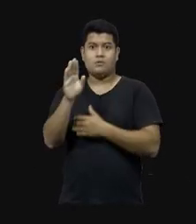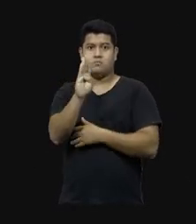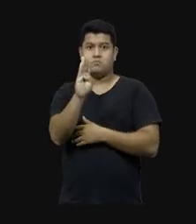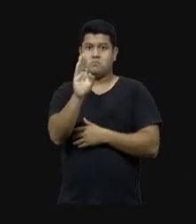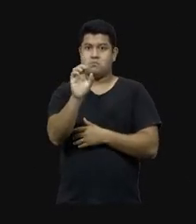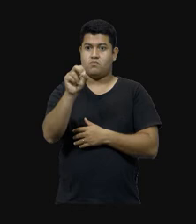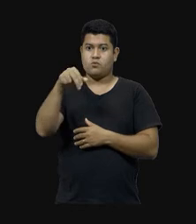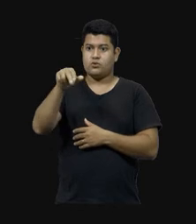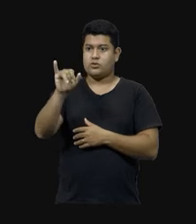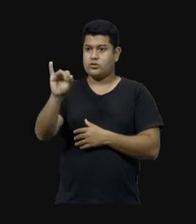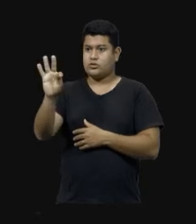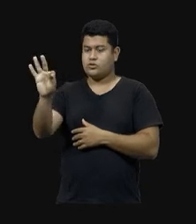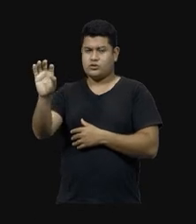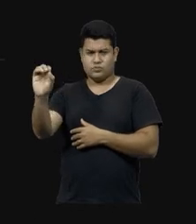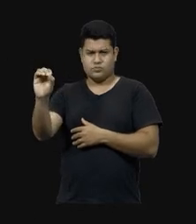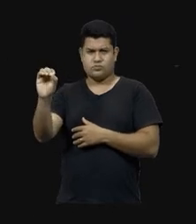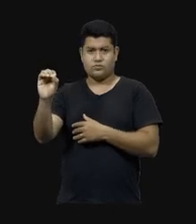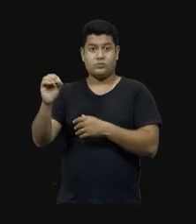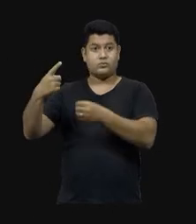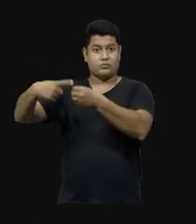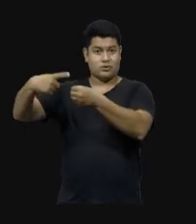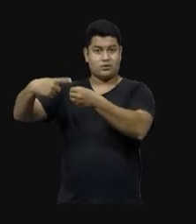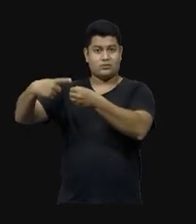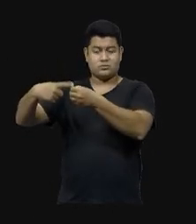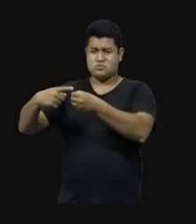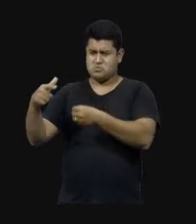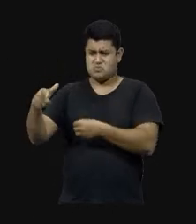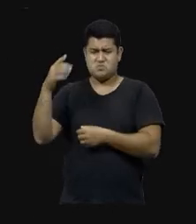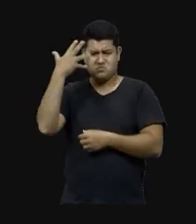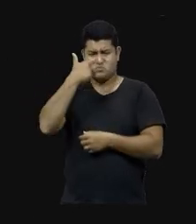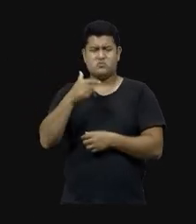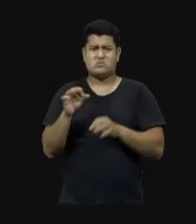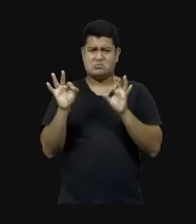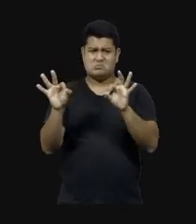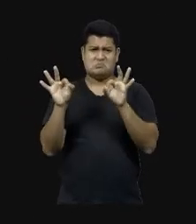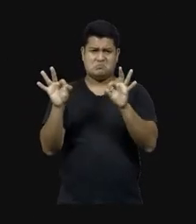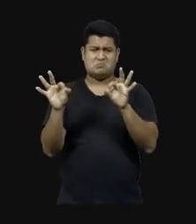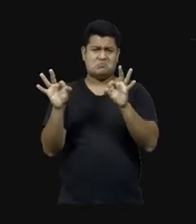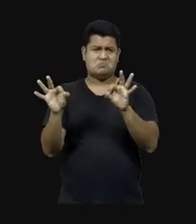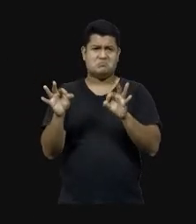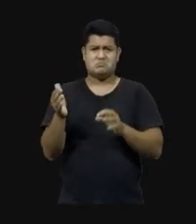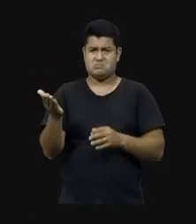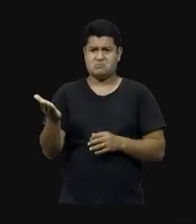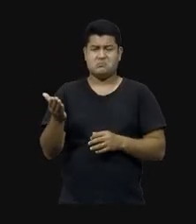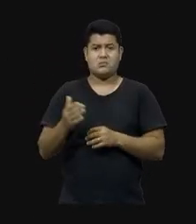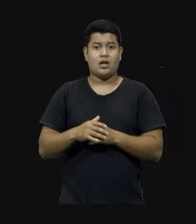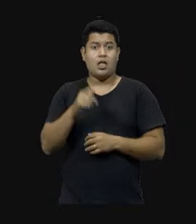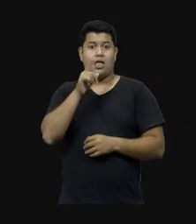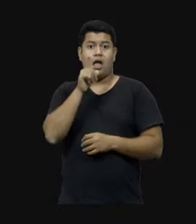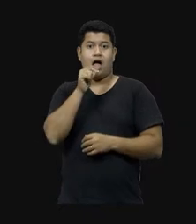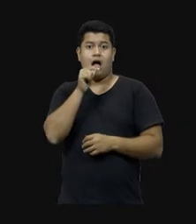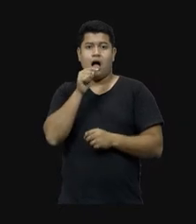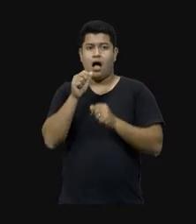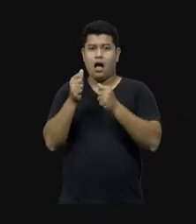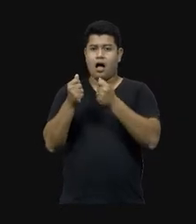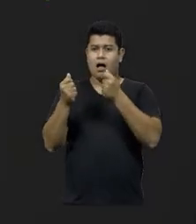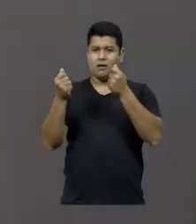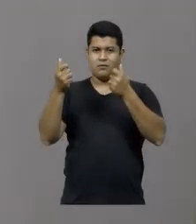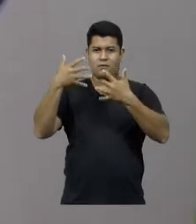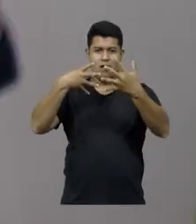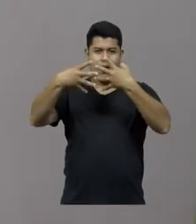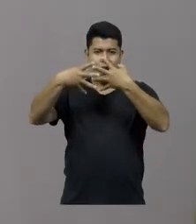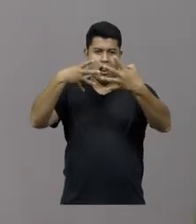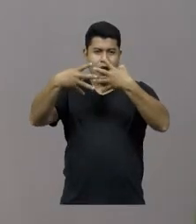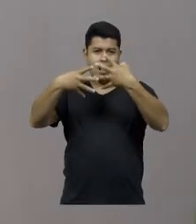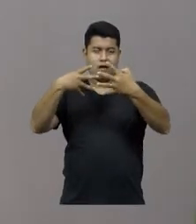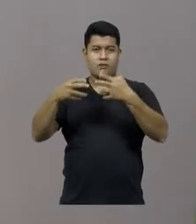bonito, né? Bonito é bonito. Bonito é bonito. Bonito tem águas cristalinas, bonito tem